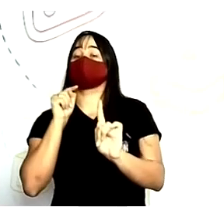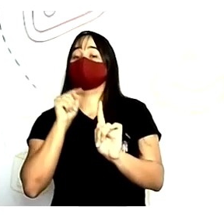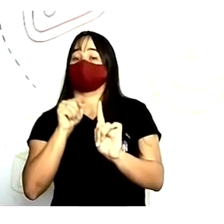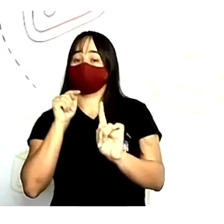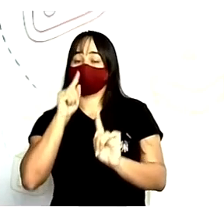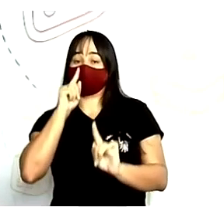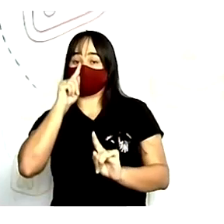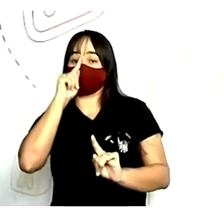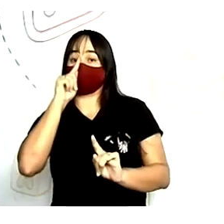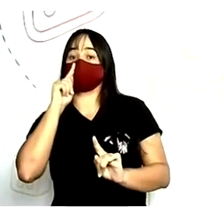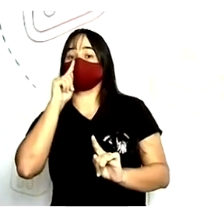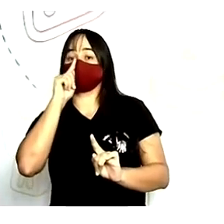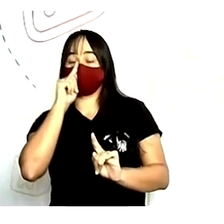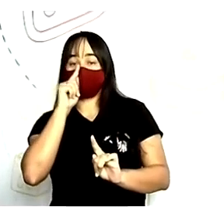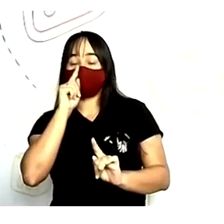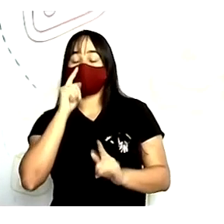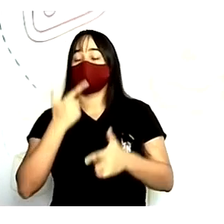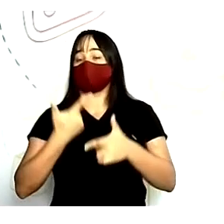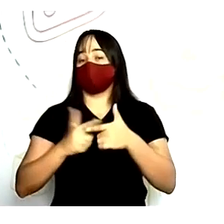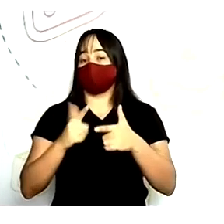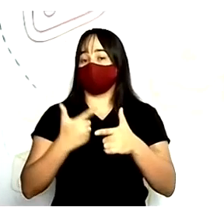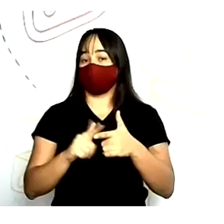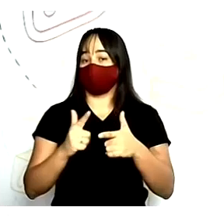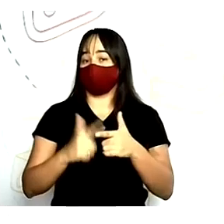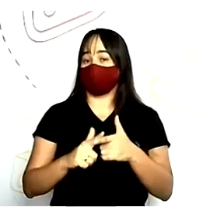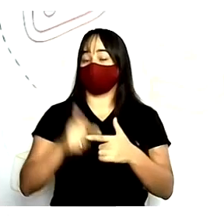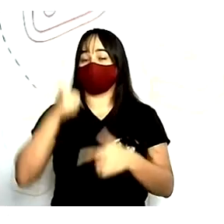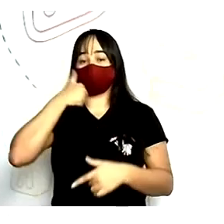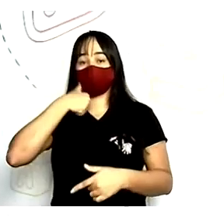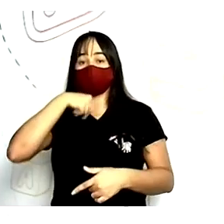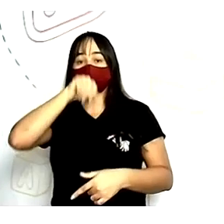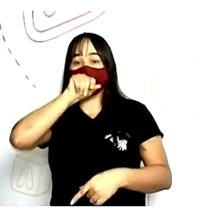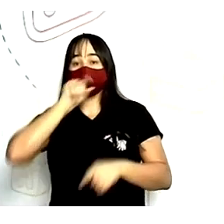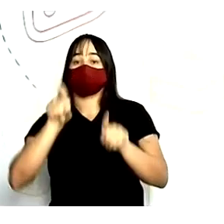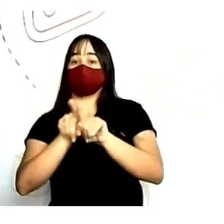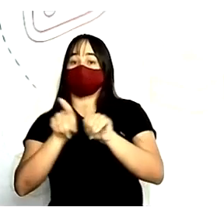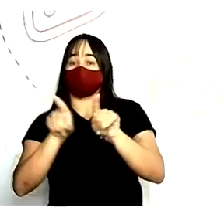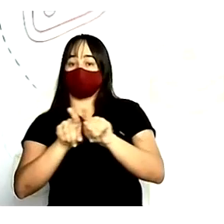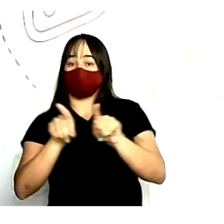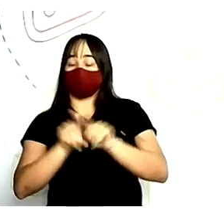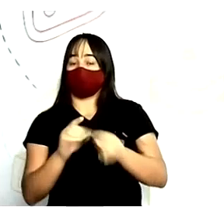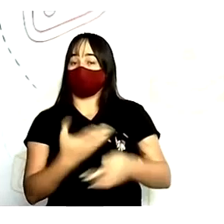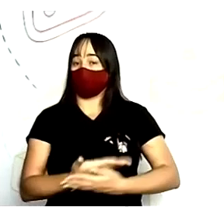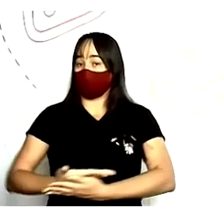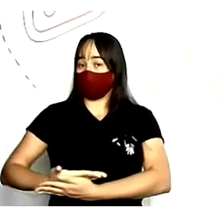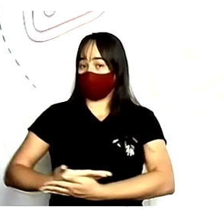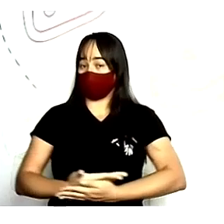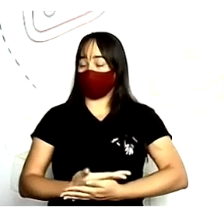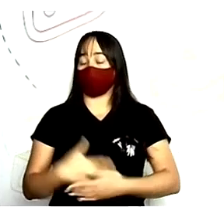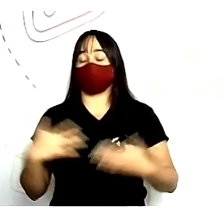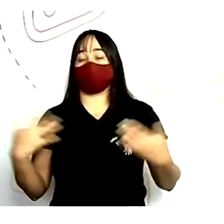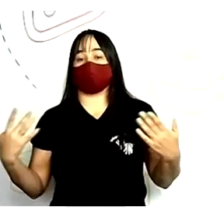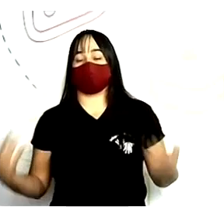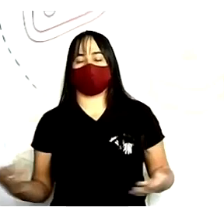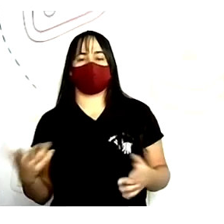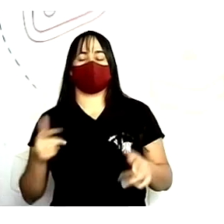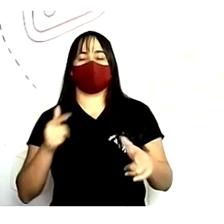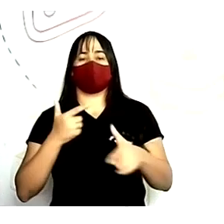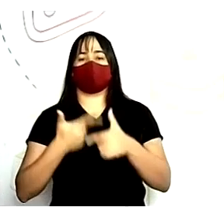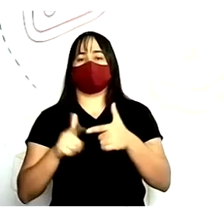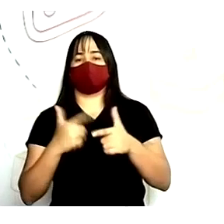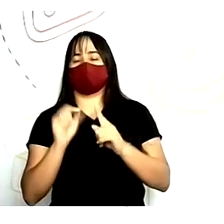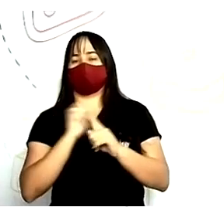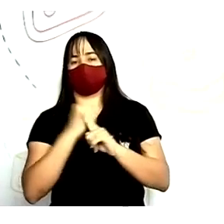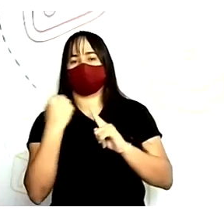preocupações que traz à mãe e ao recém-nascido, a gravidez nesta faixa pode acarretar problemas sociais,